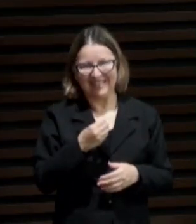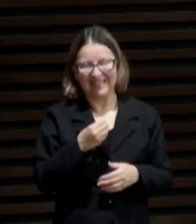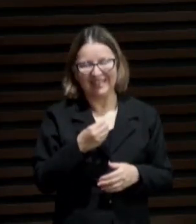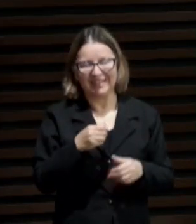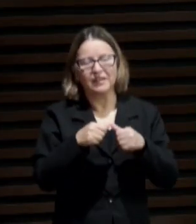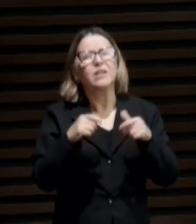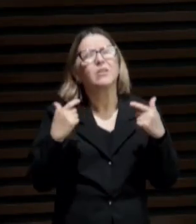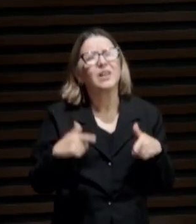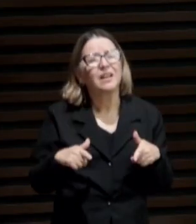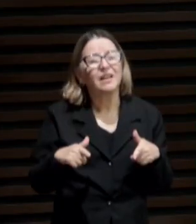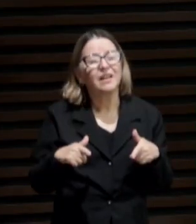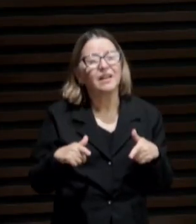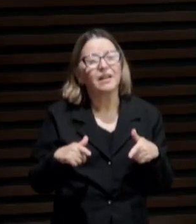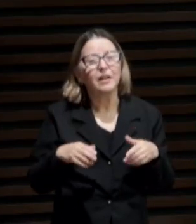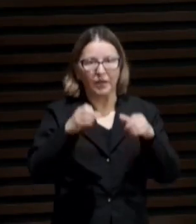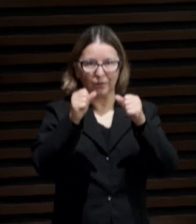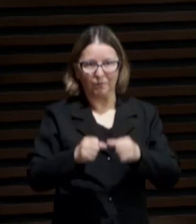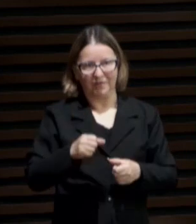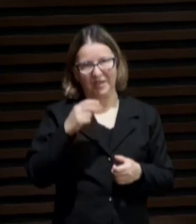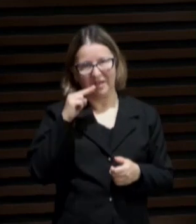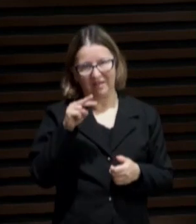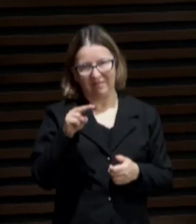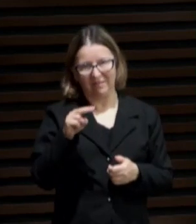aonde? Poder da língua.